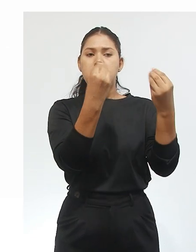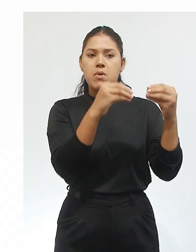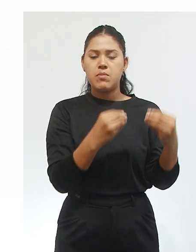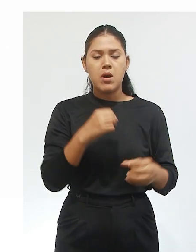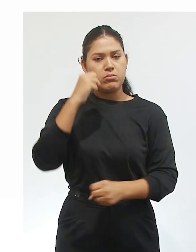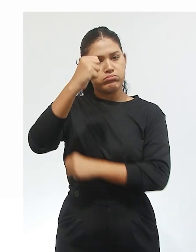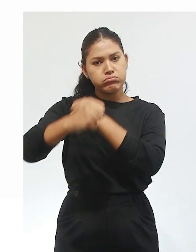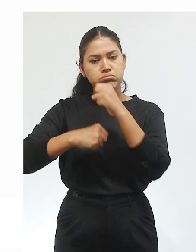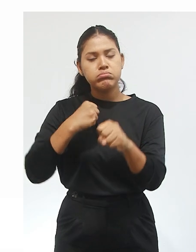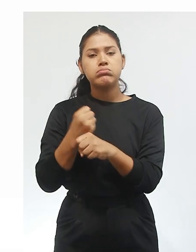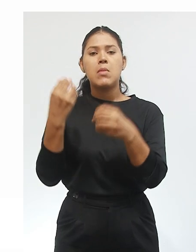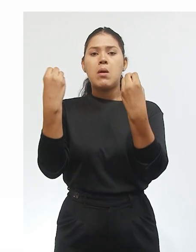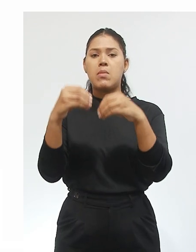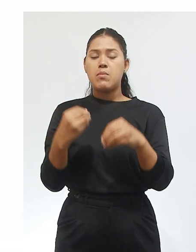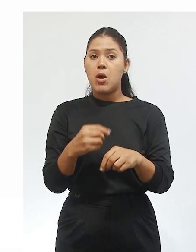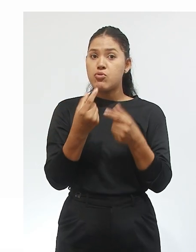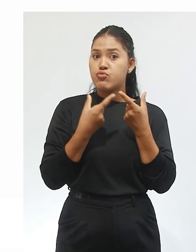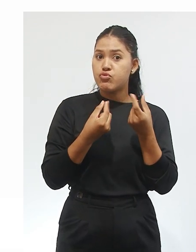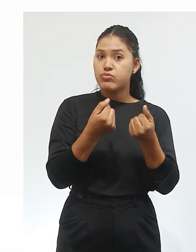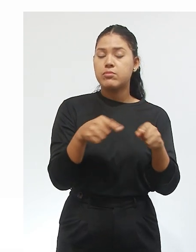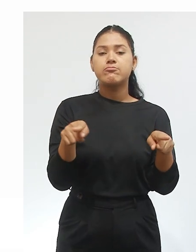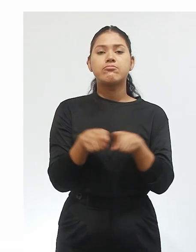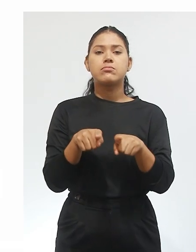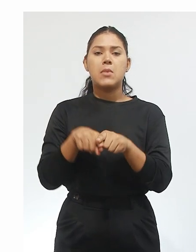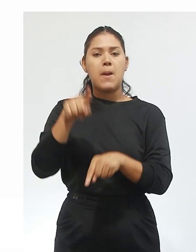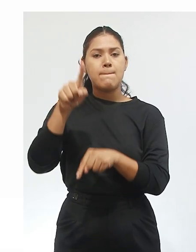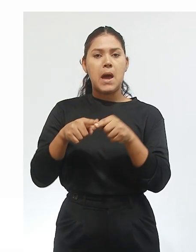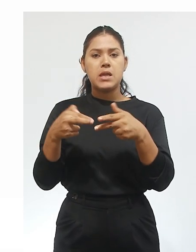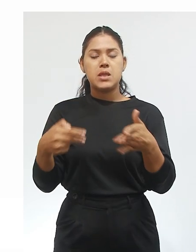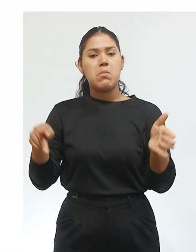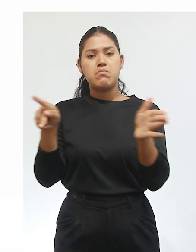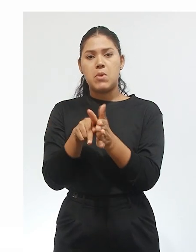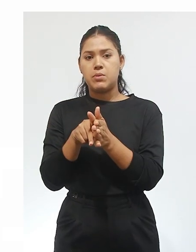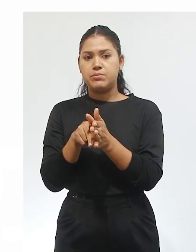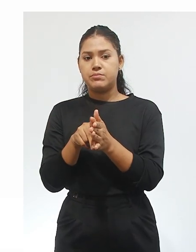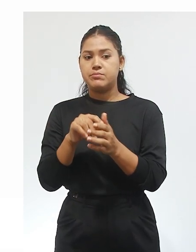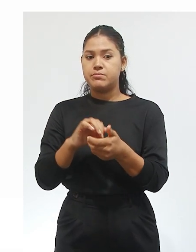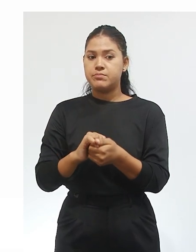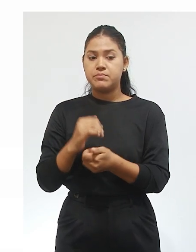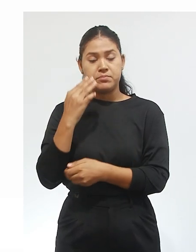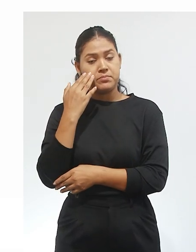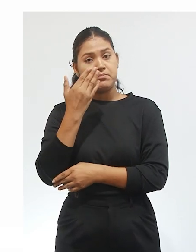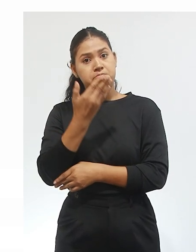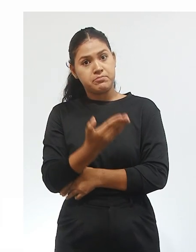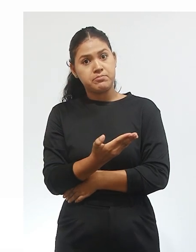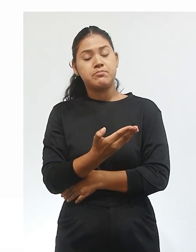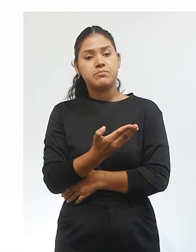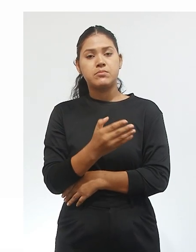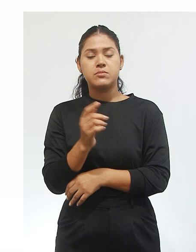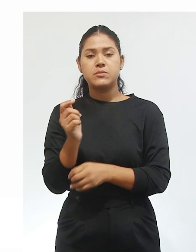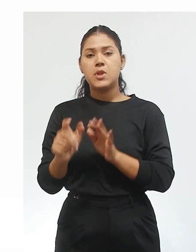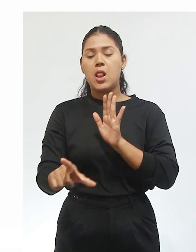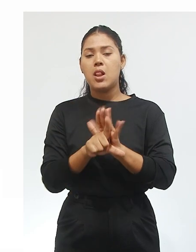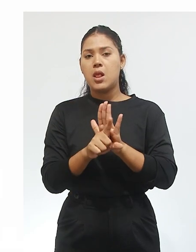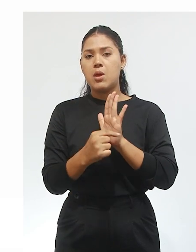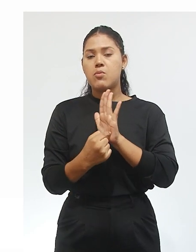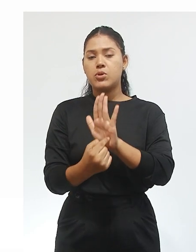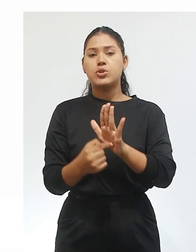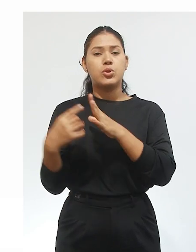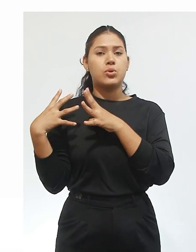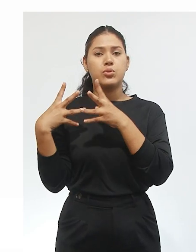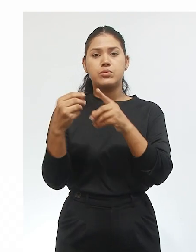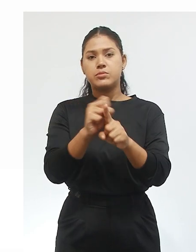patrimonial e o de resultado. Então, como está dizendo aqui, segundo o Código Civil, toda sociedade